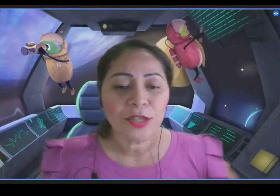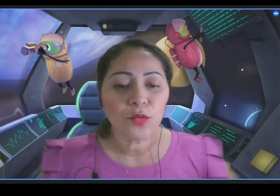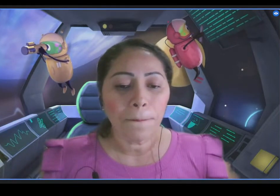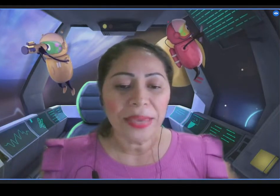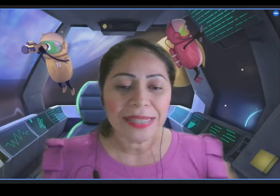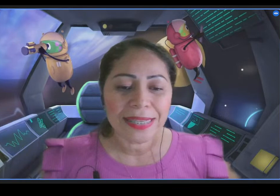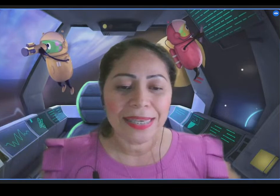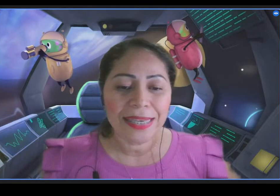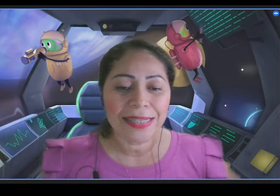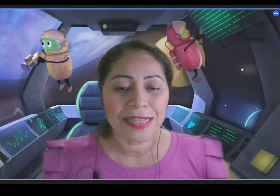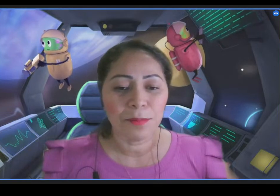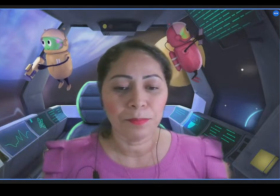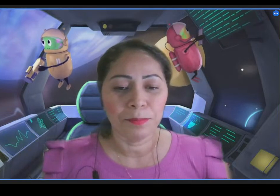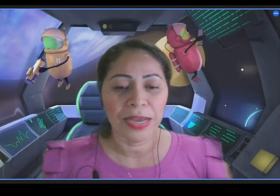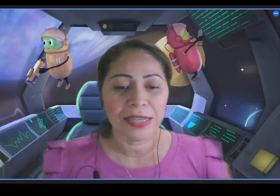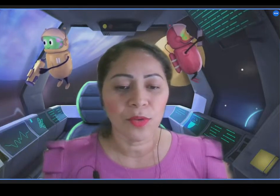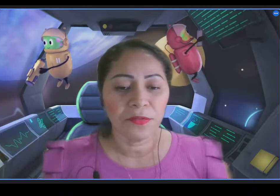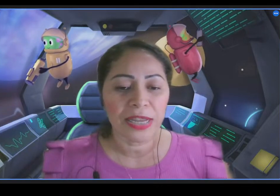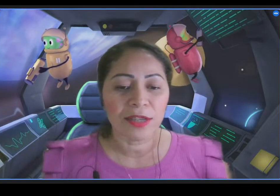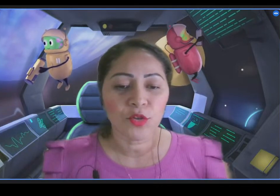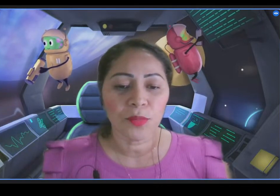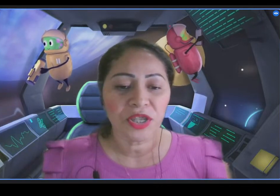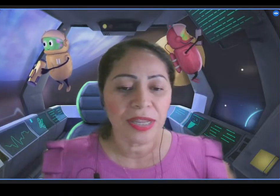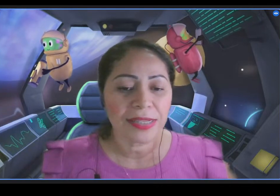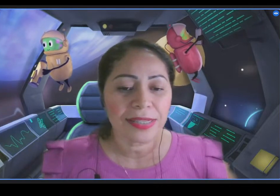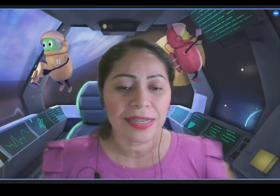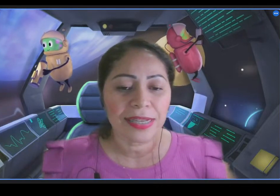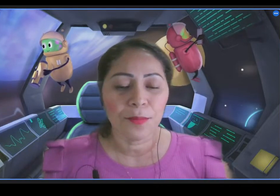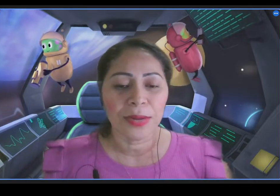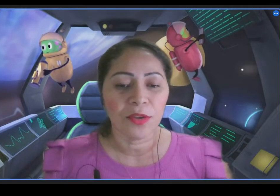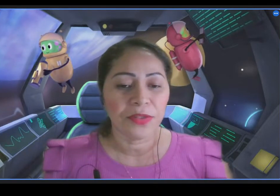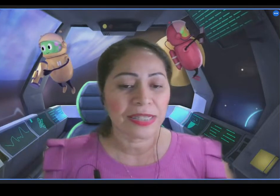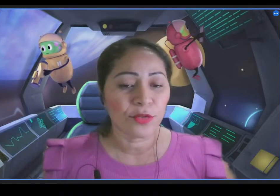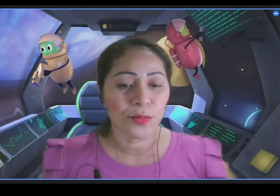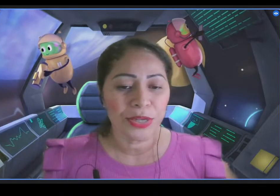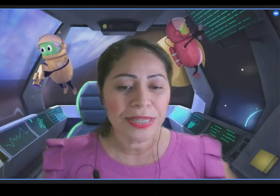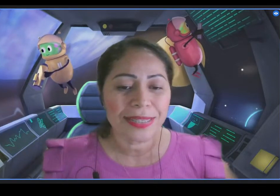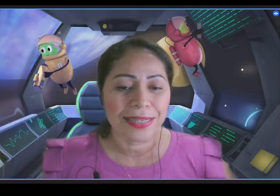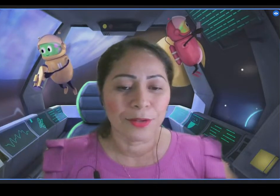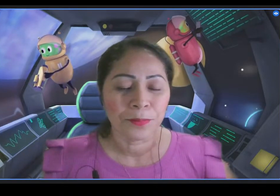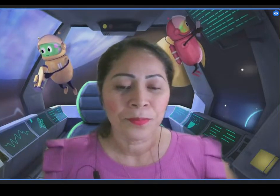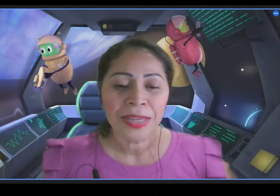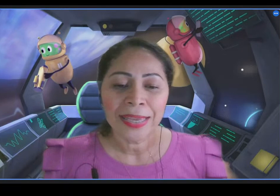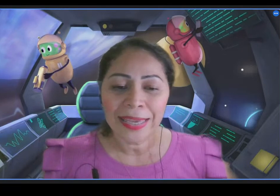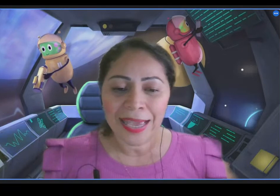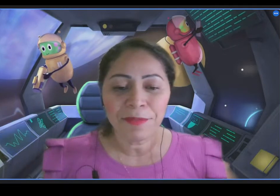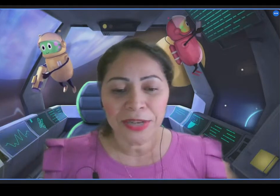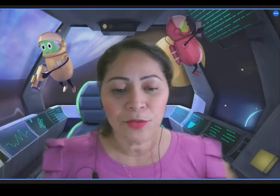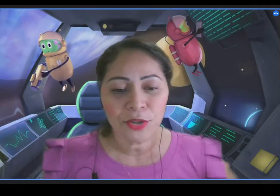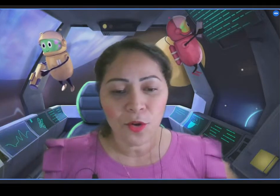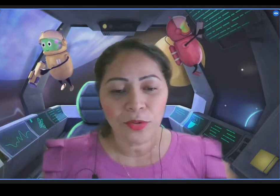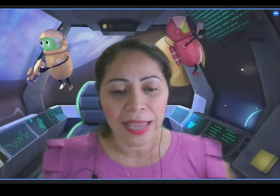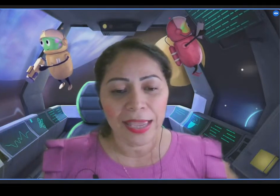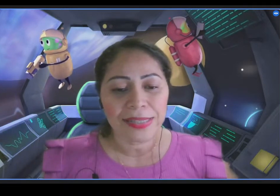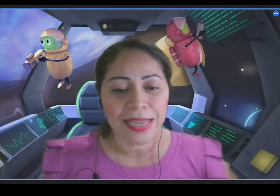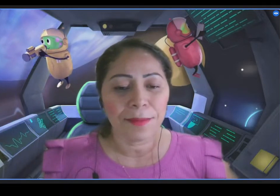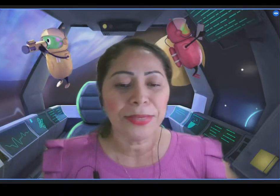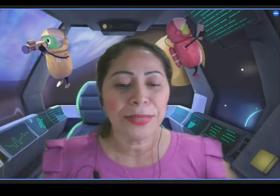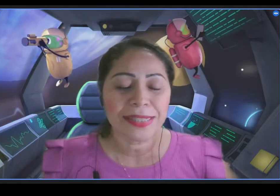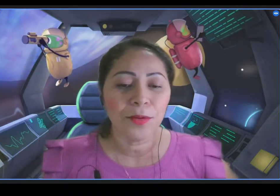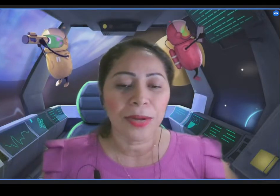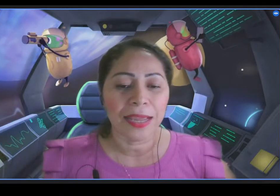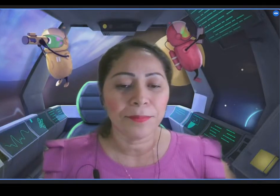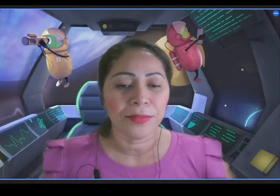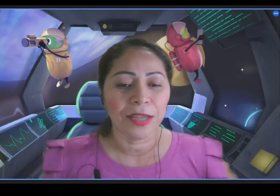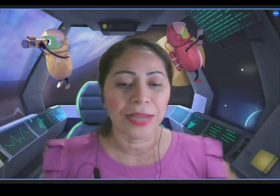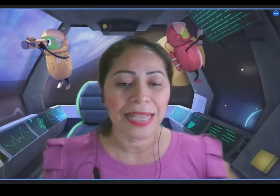para a sua pesquisa, para a sua reflexão sobre extensão, para a sua reflexão sobre o ensino. E, afinal de contas, essa é a